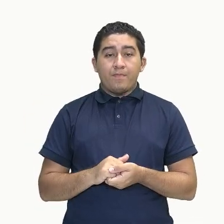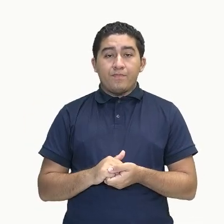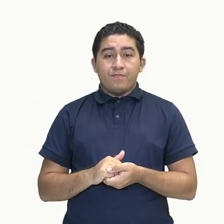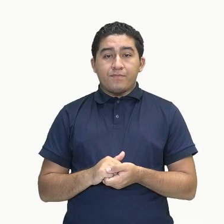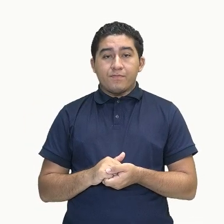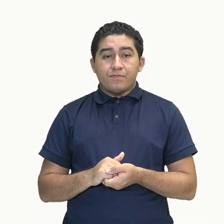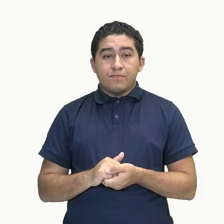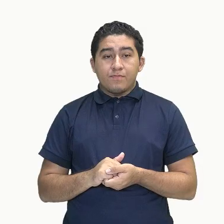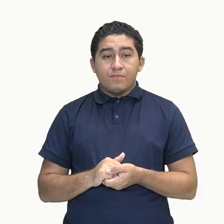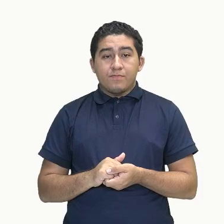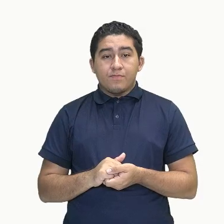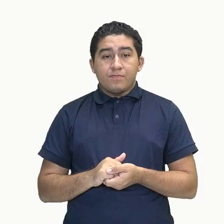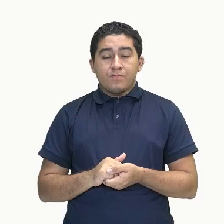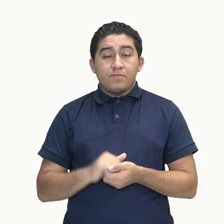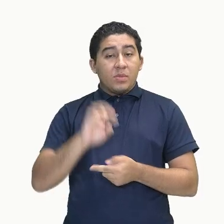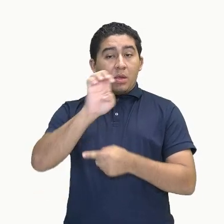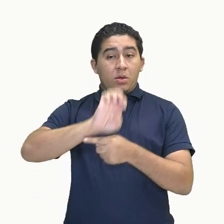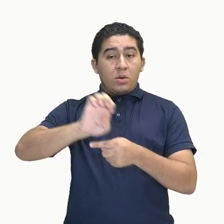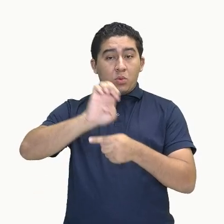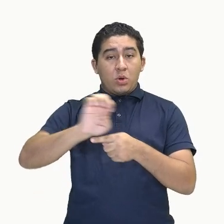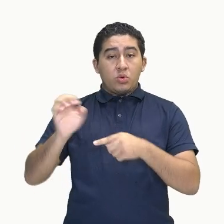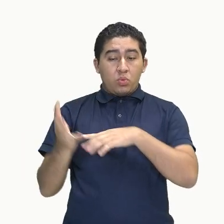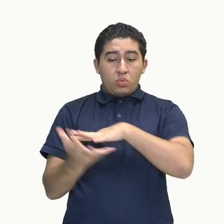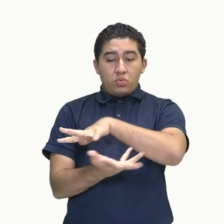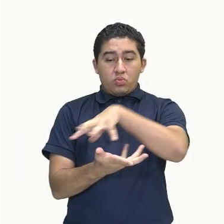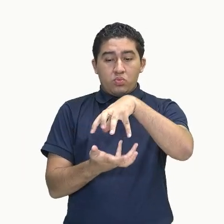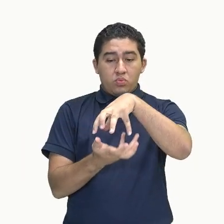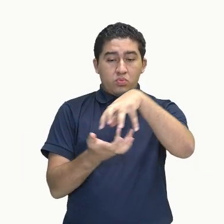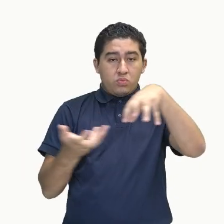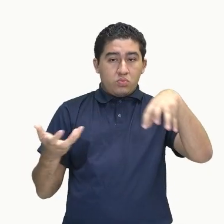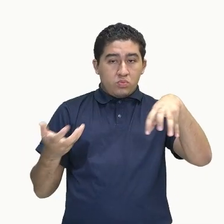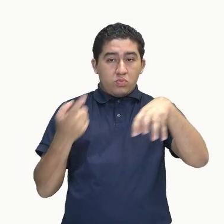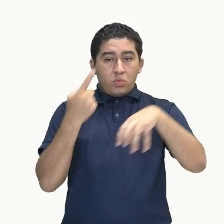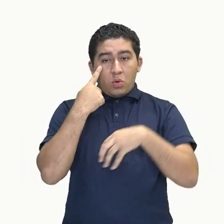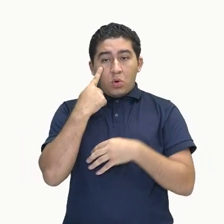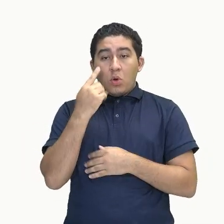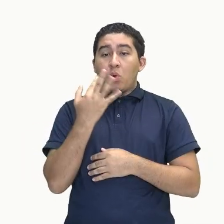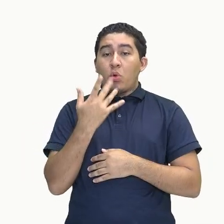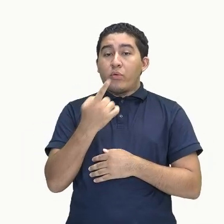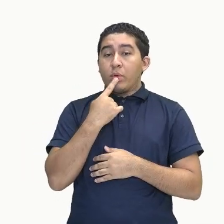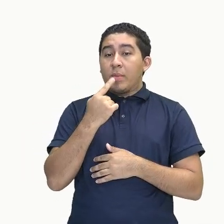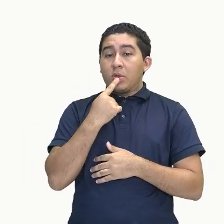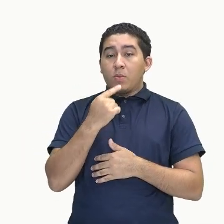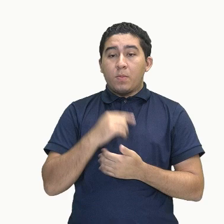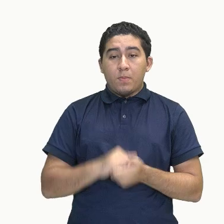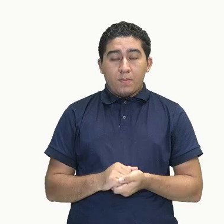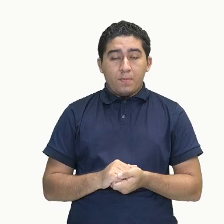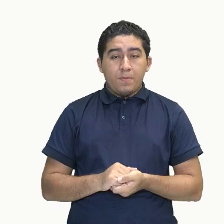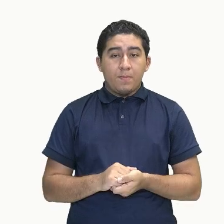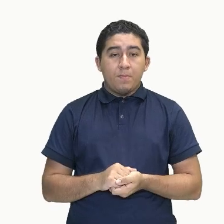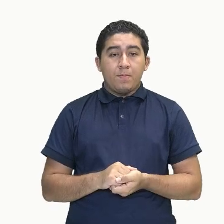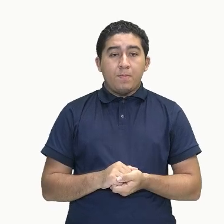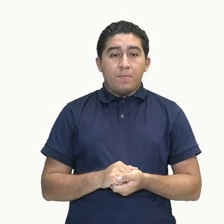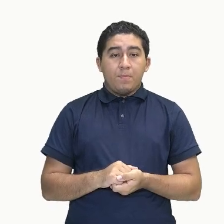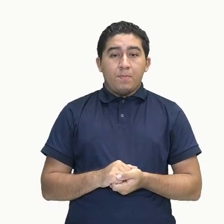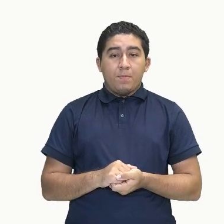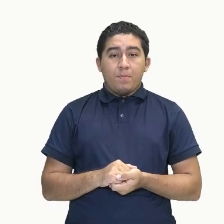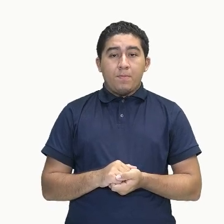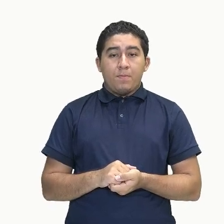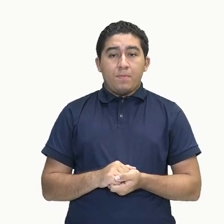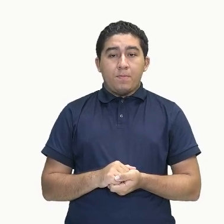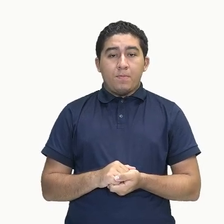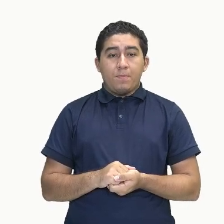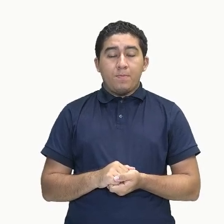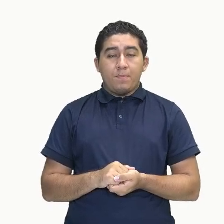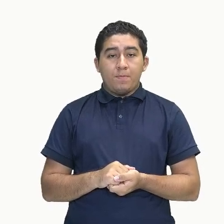aqui o nosso, vou botar aqui de vermelho para vocês observarem, para destacar, os hemisférios norte e